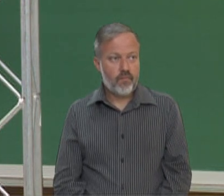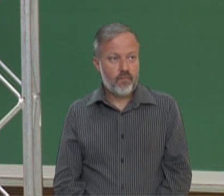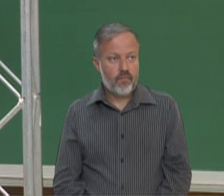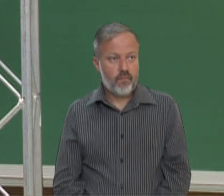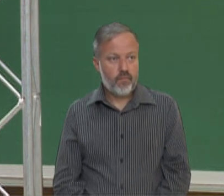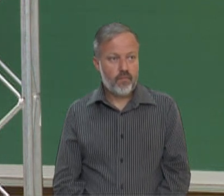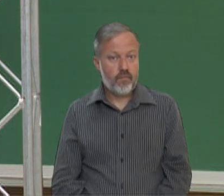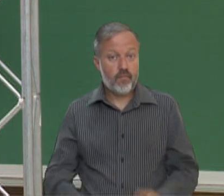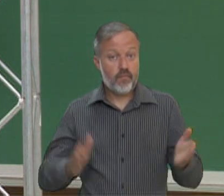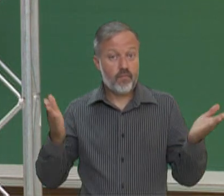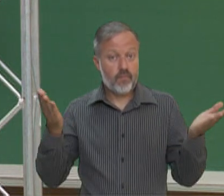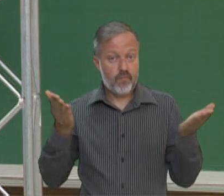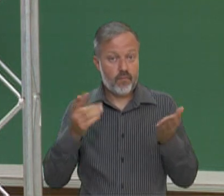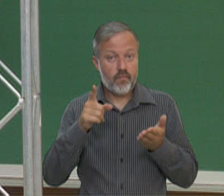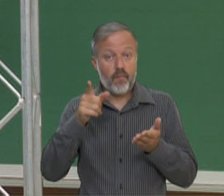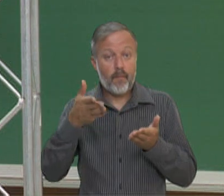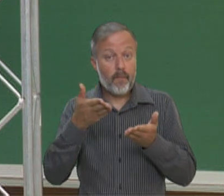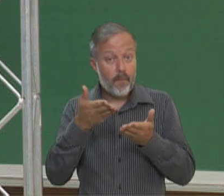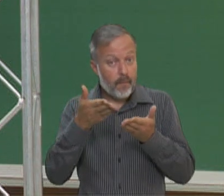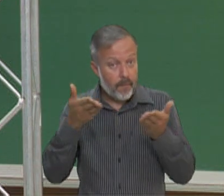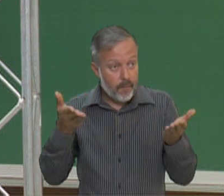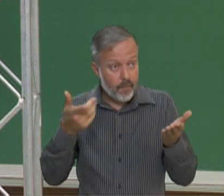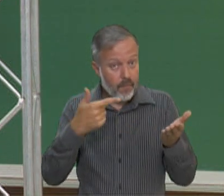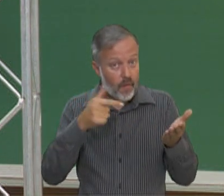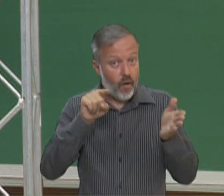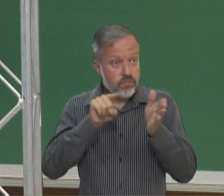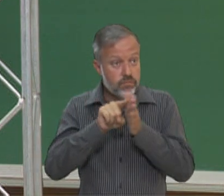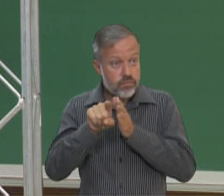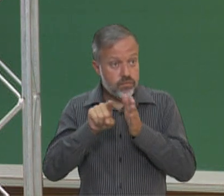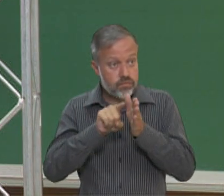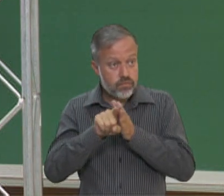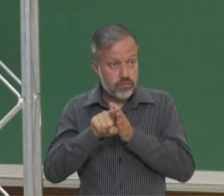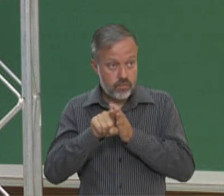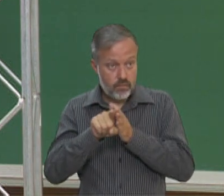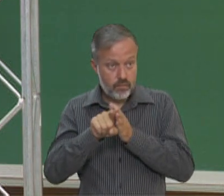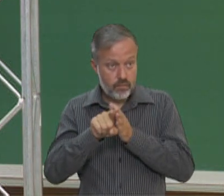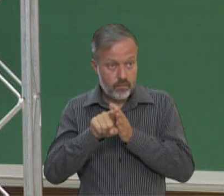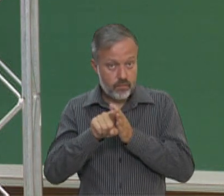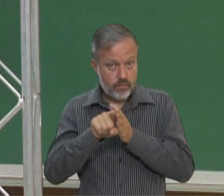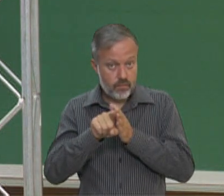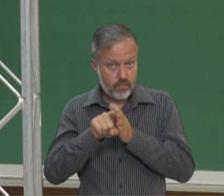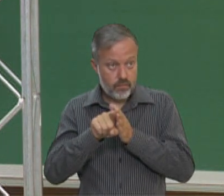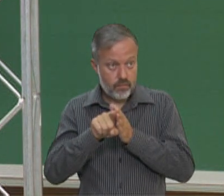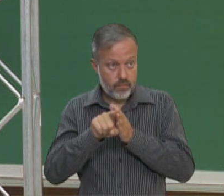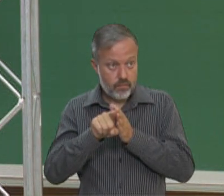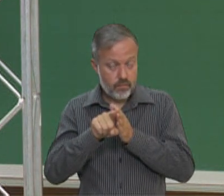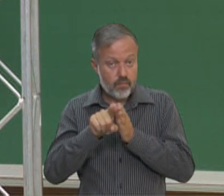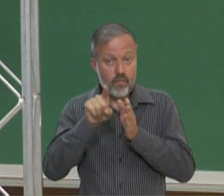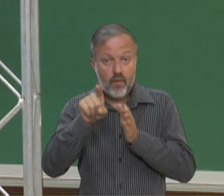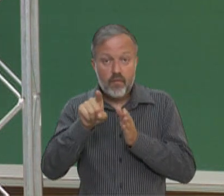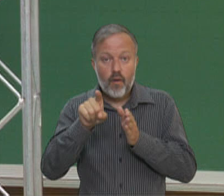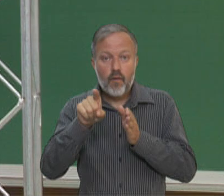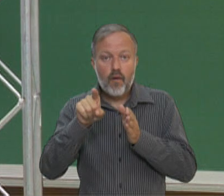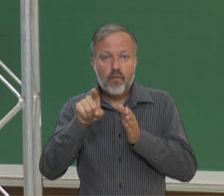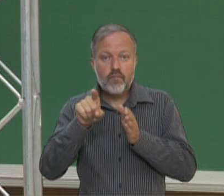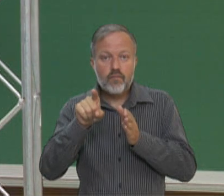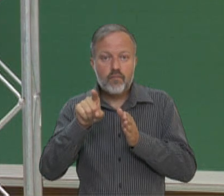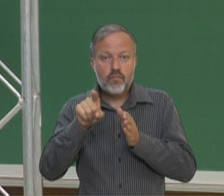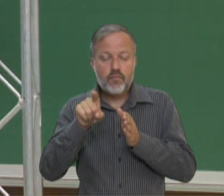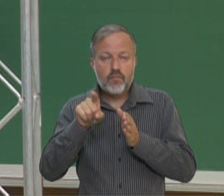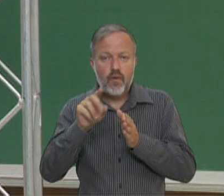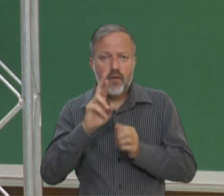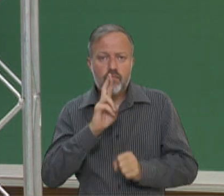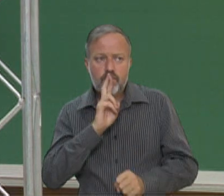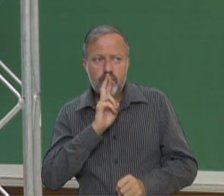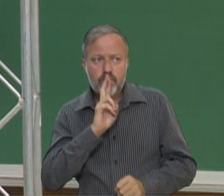Agora deixamos a vocês um quiz. A gente vai deixar para vocês um quiz para que vocês possam responder